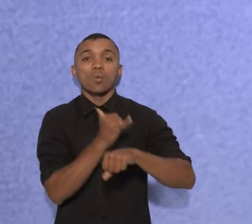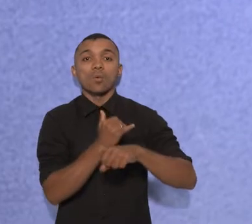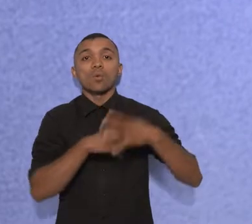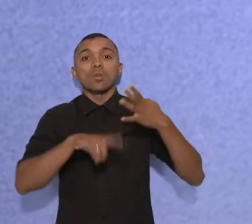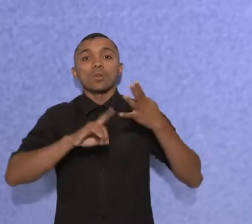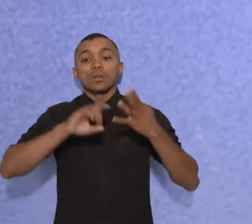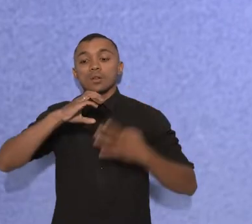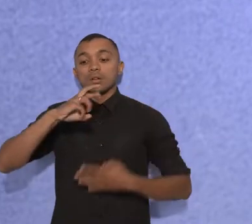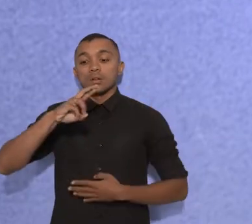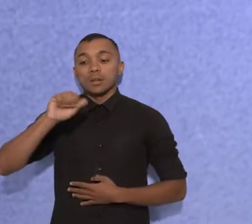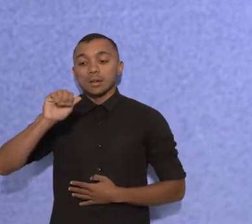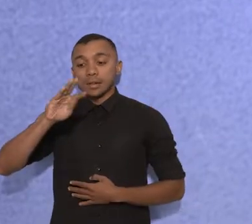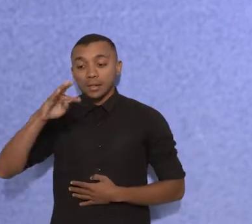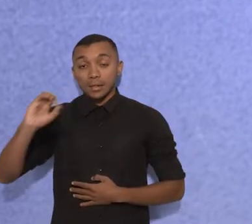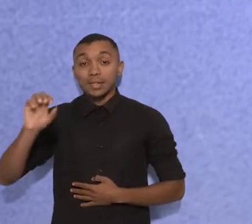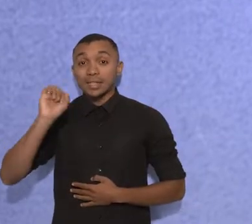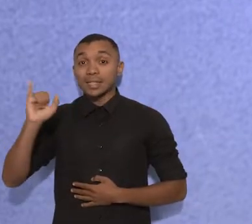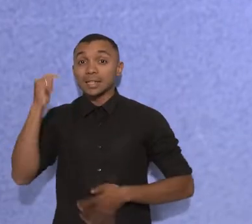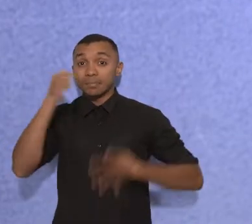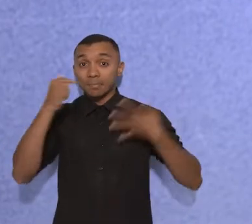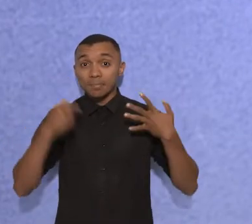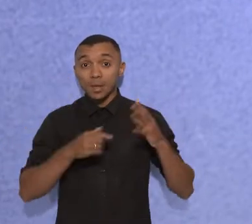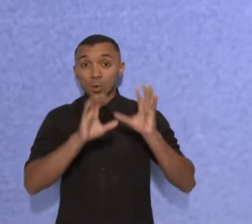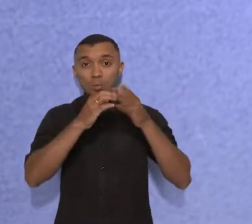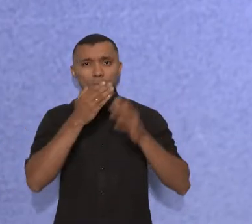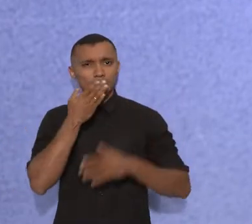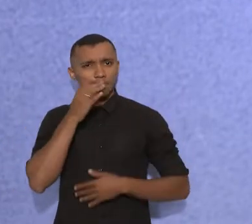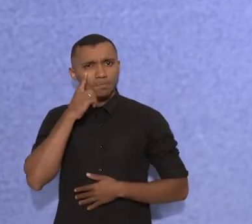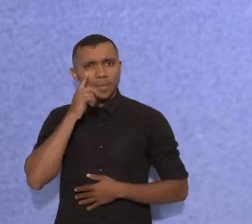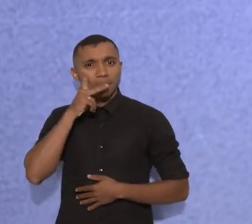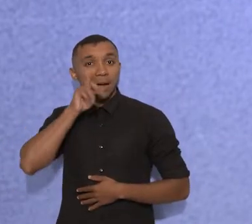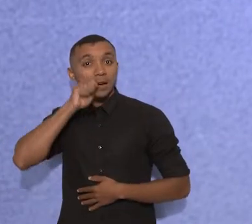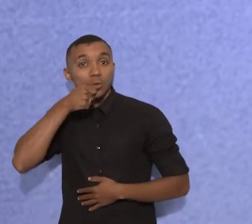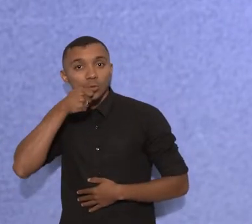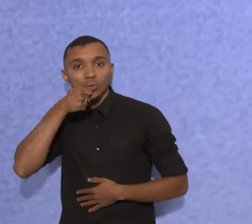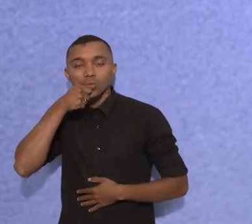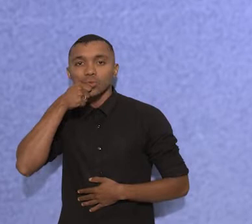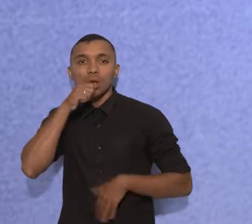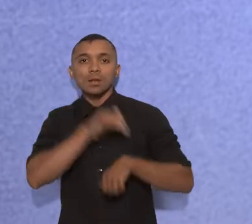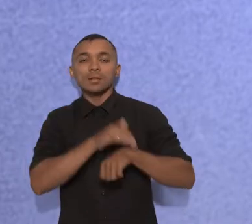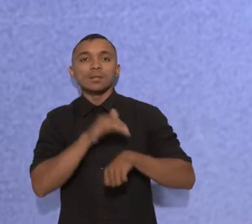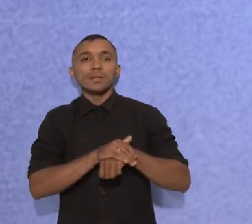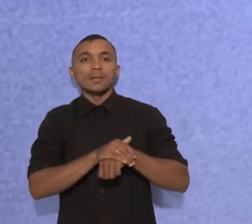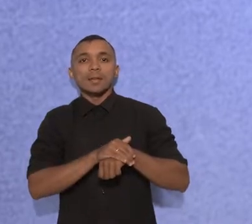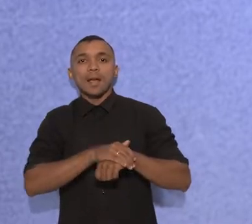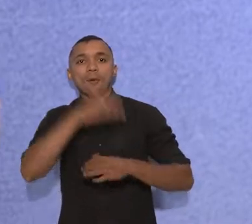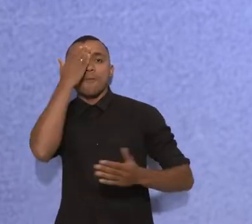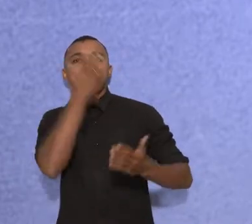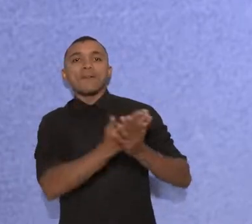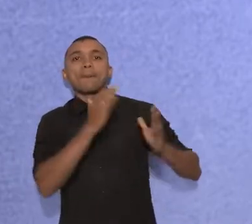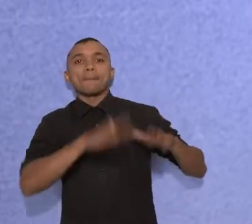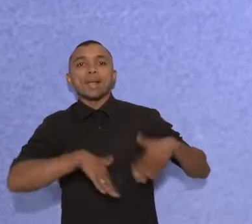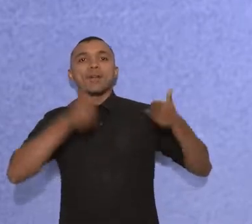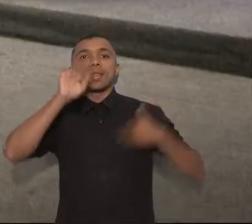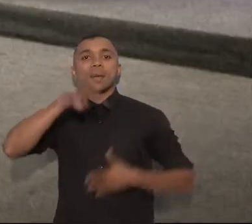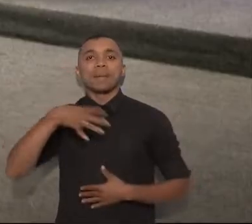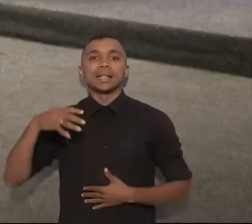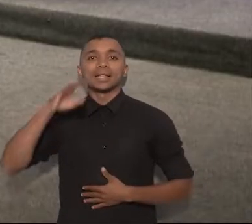E o Crato. Você colocaria o Pacajus como o salvador da pátria da Série C e D?